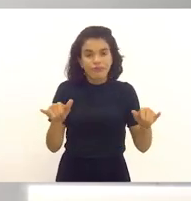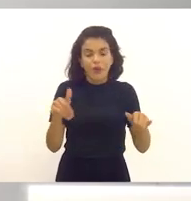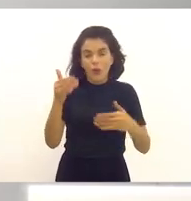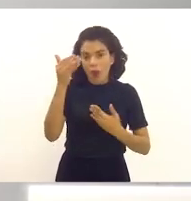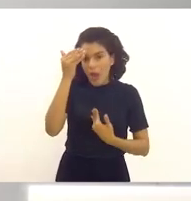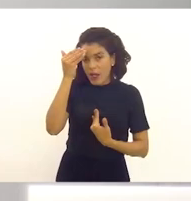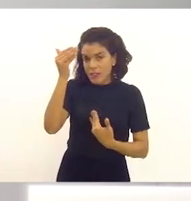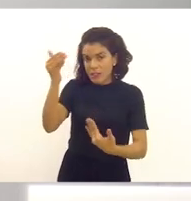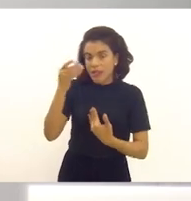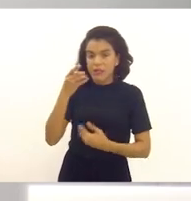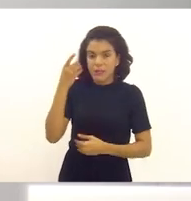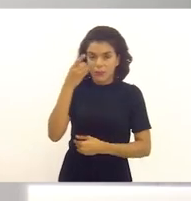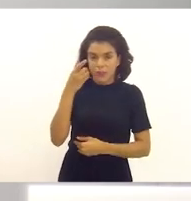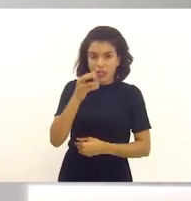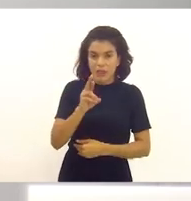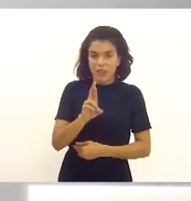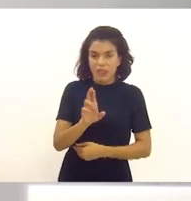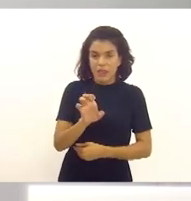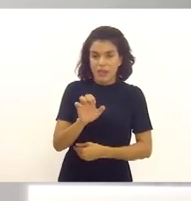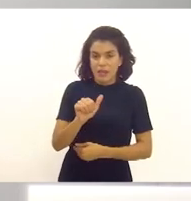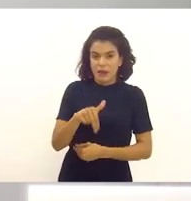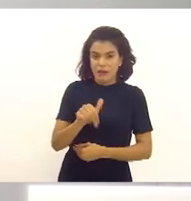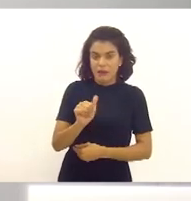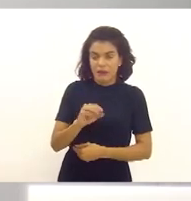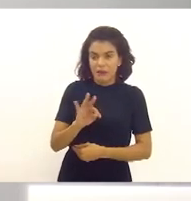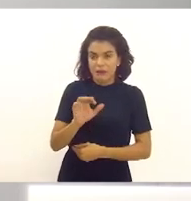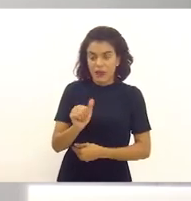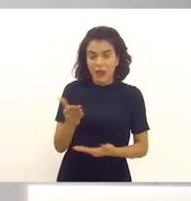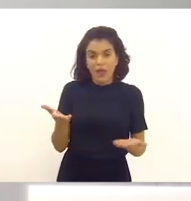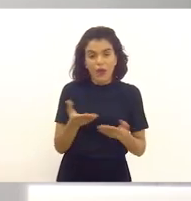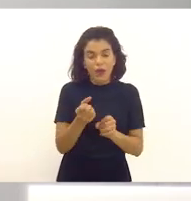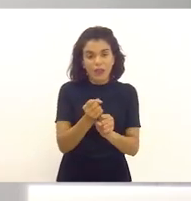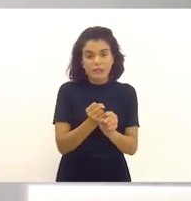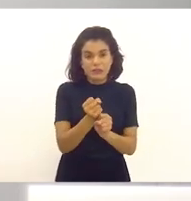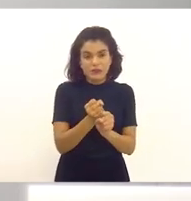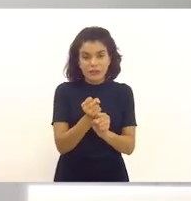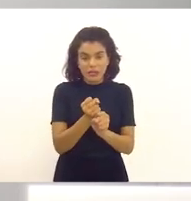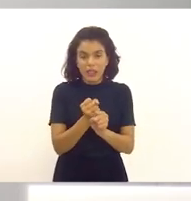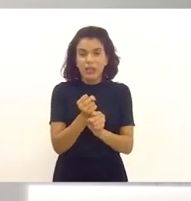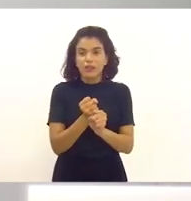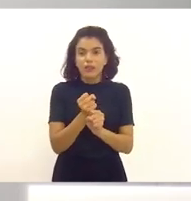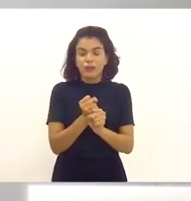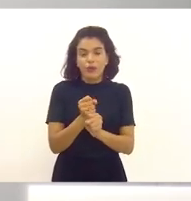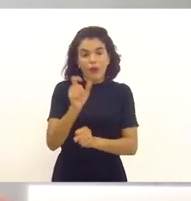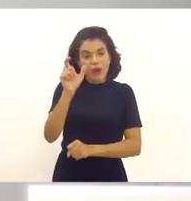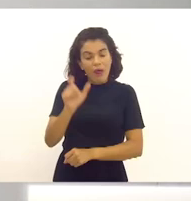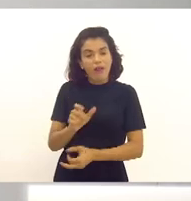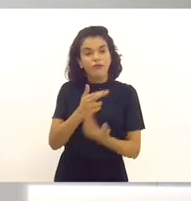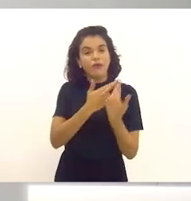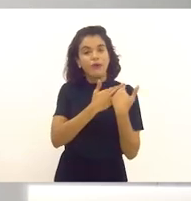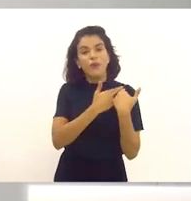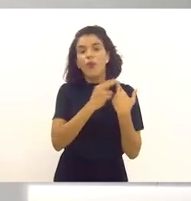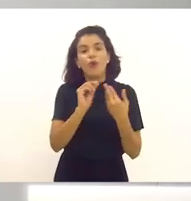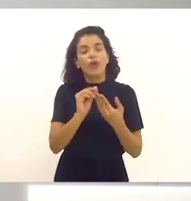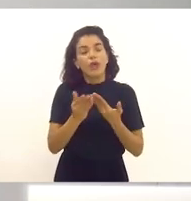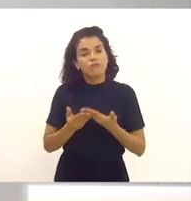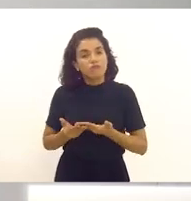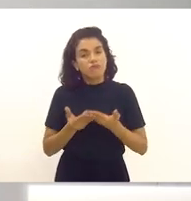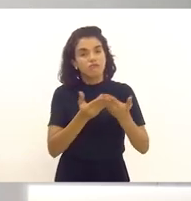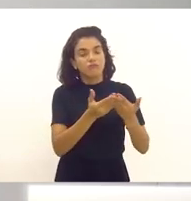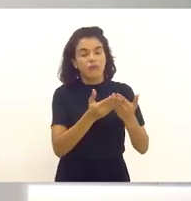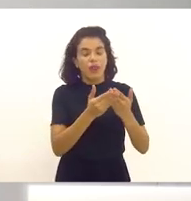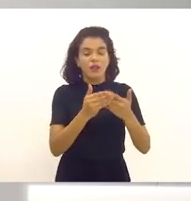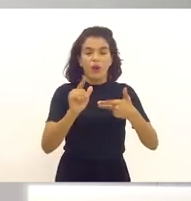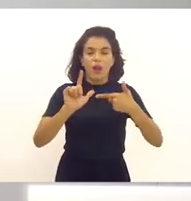agradecimento a deputada Renata Souza que neste ano ela moveu uma indicação Legislativa